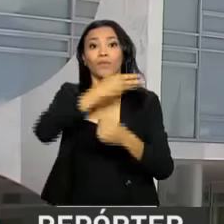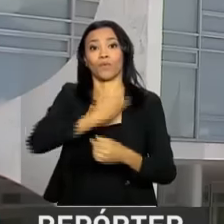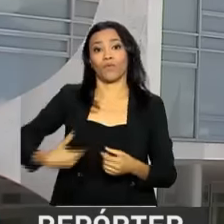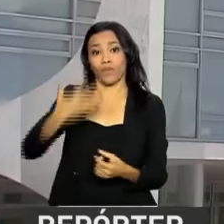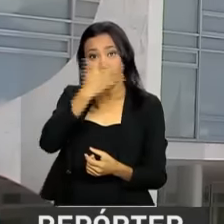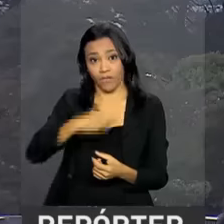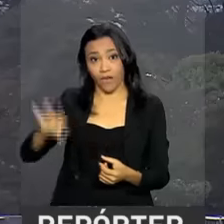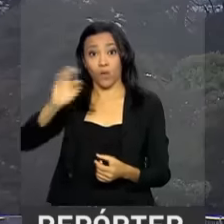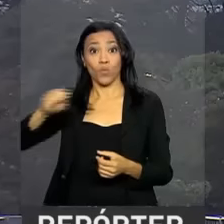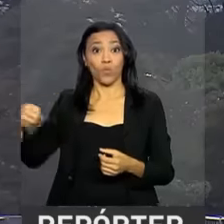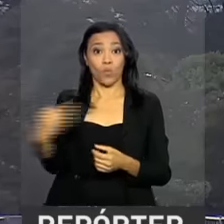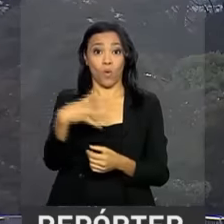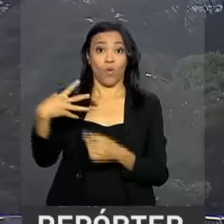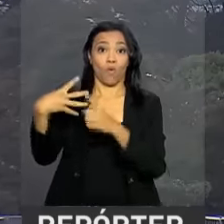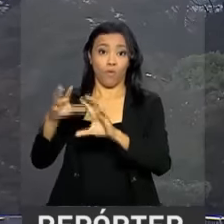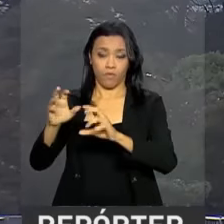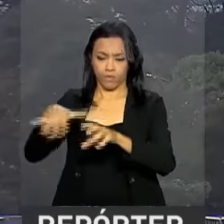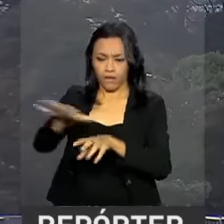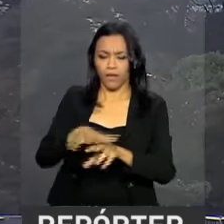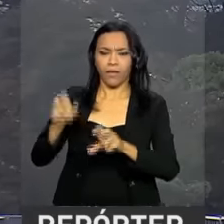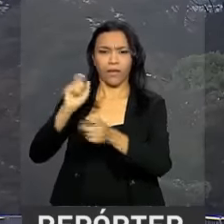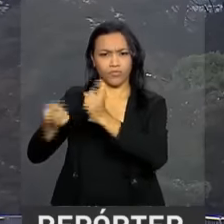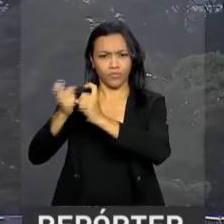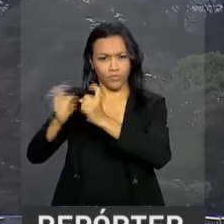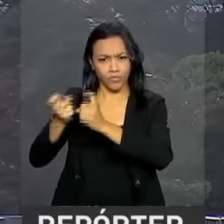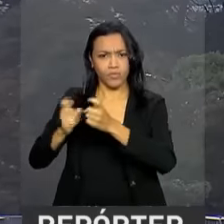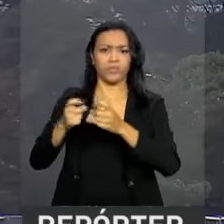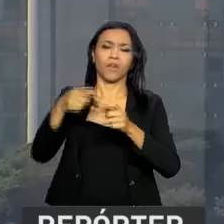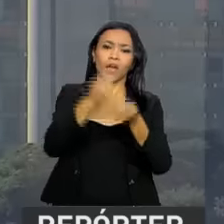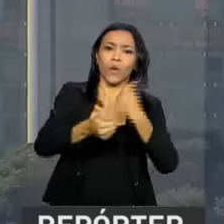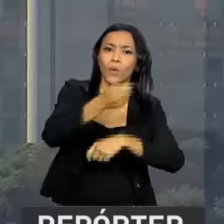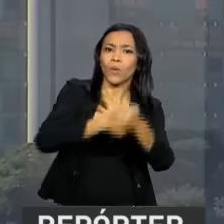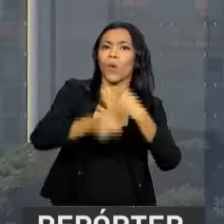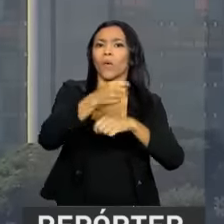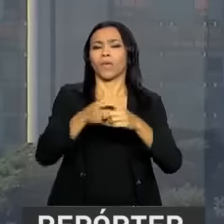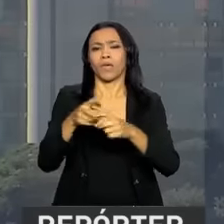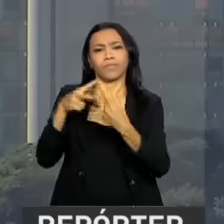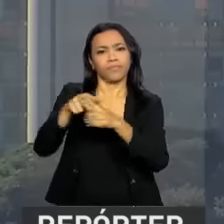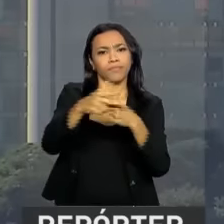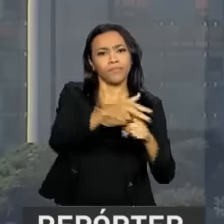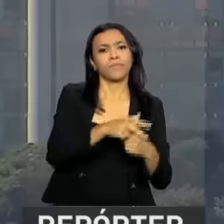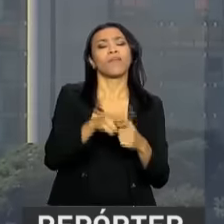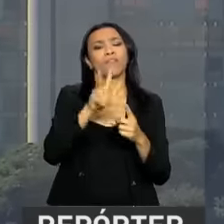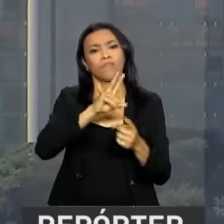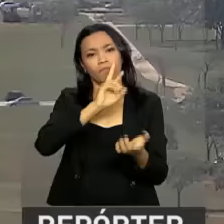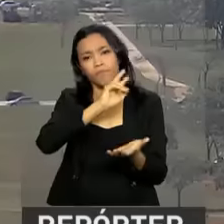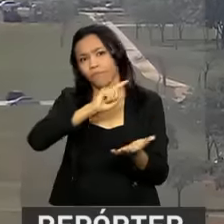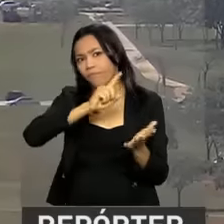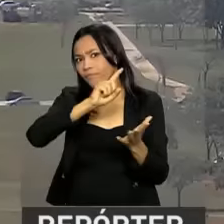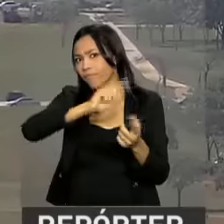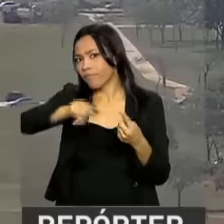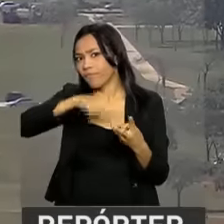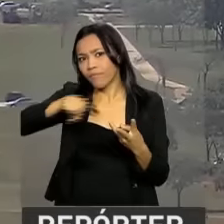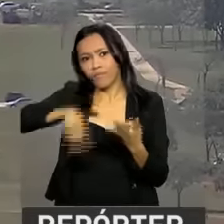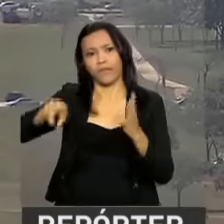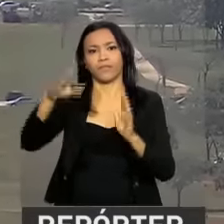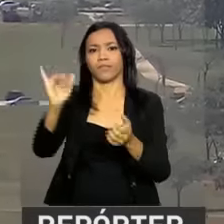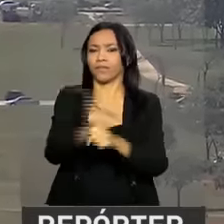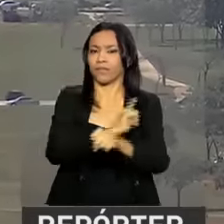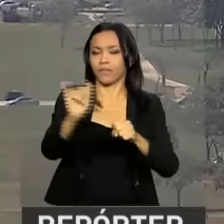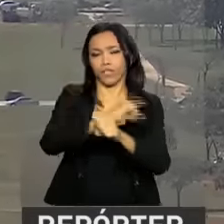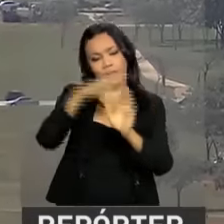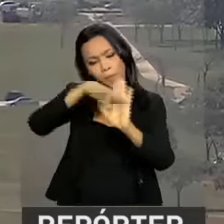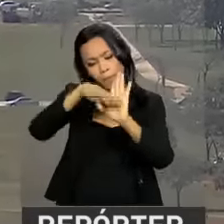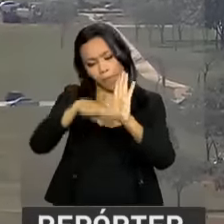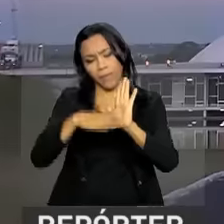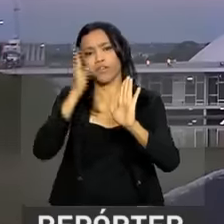direção Econômica a reorganização da máquina administrativa várias medidas foram adotadas uma das ações para o reequilíbrio